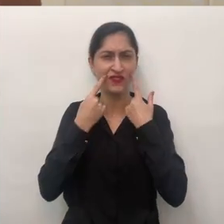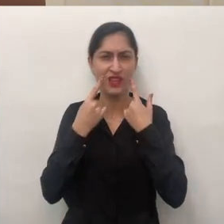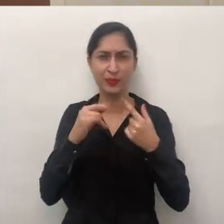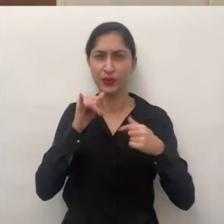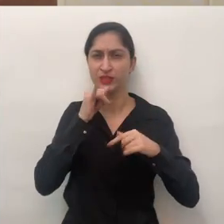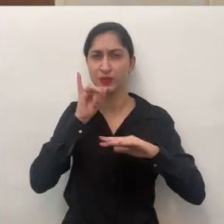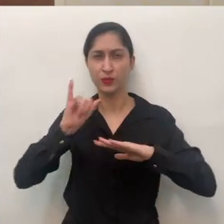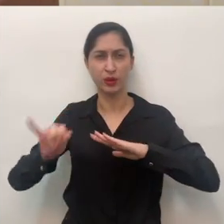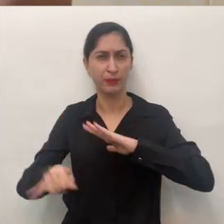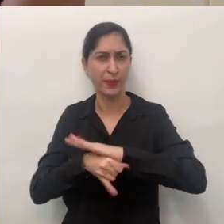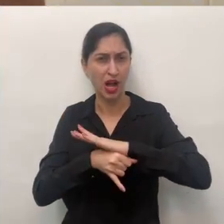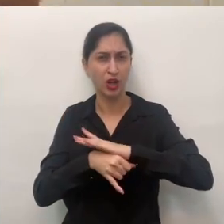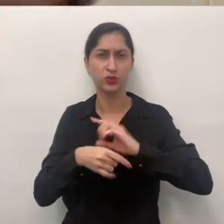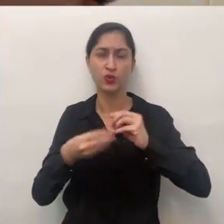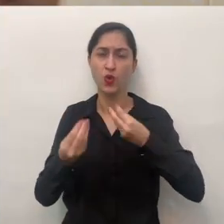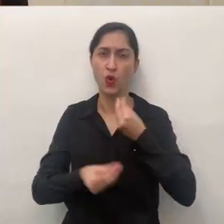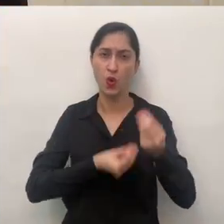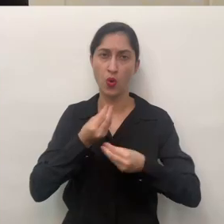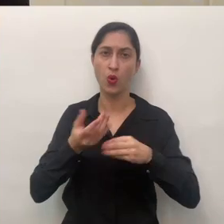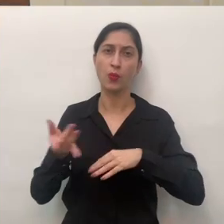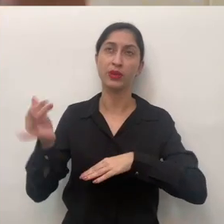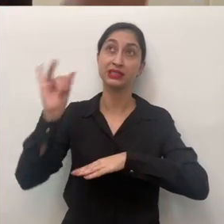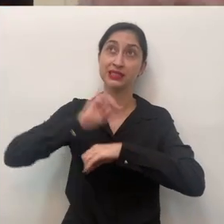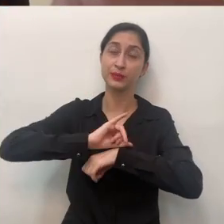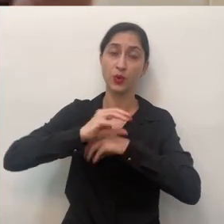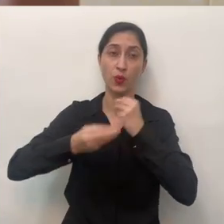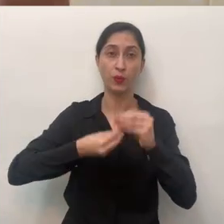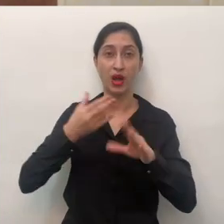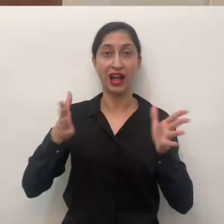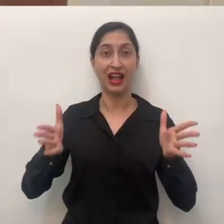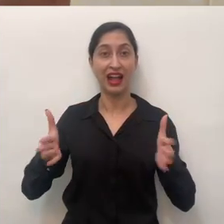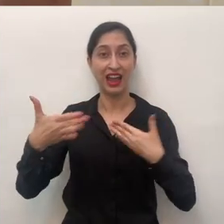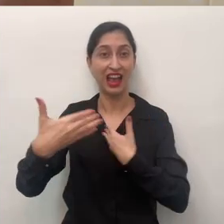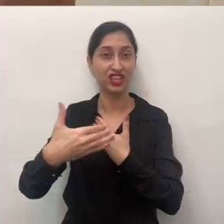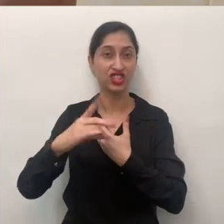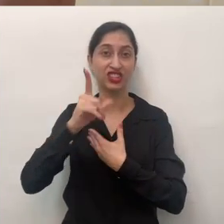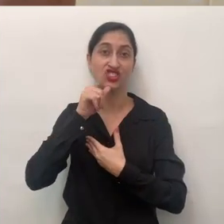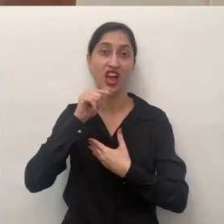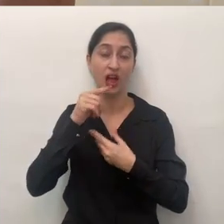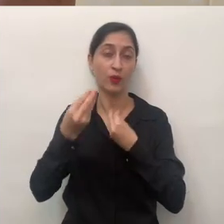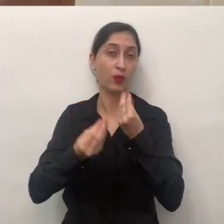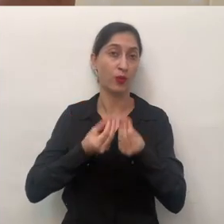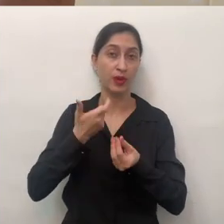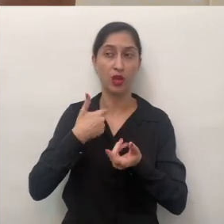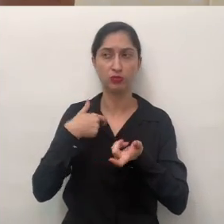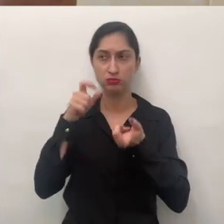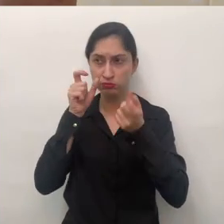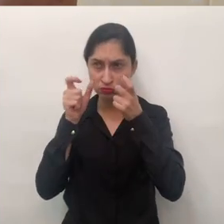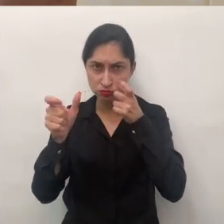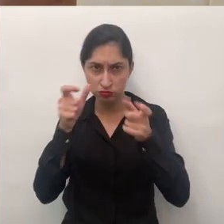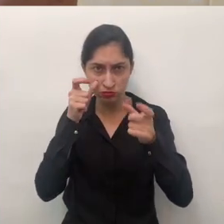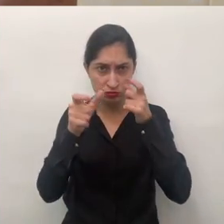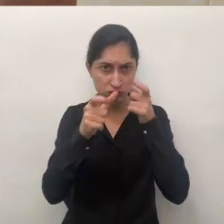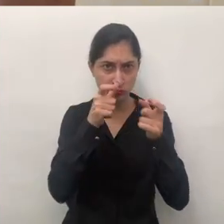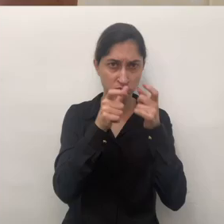detalhista, né? Do porão ao sótão, conhecer a caixa d'água, enfim, coisas que me